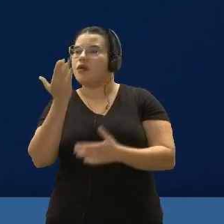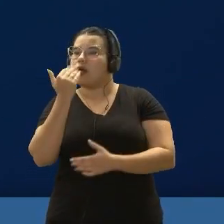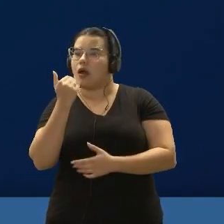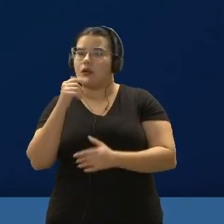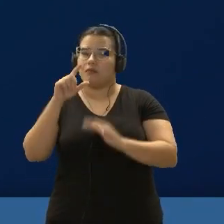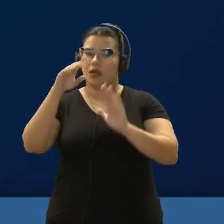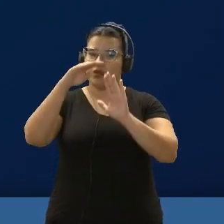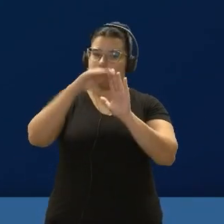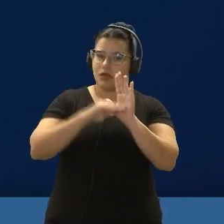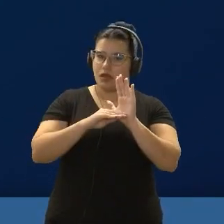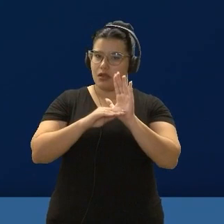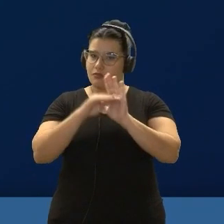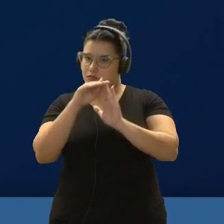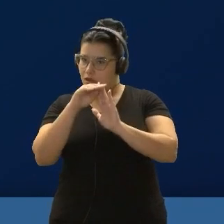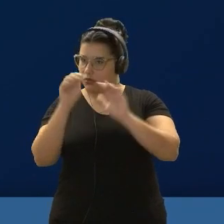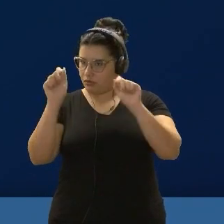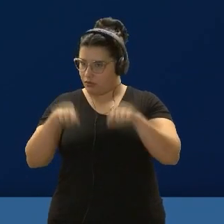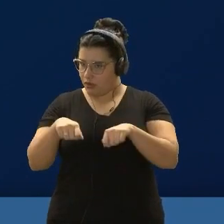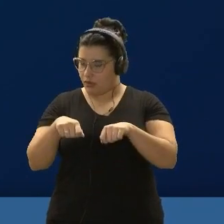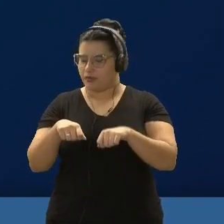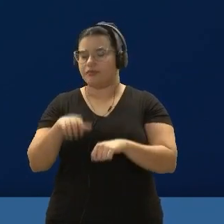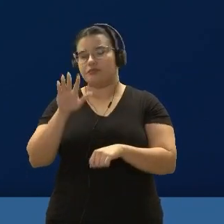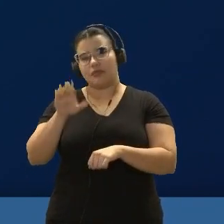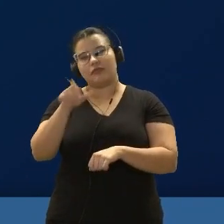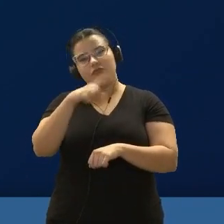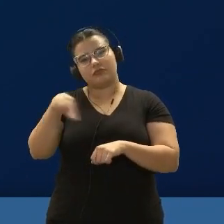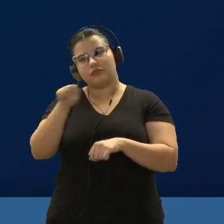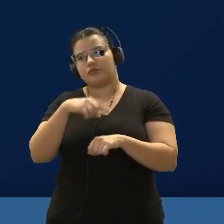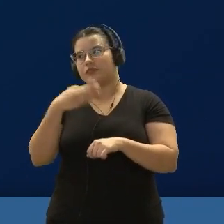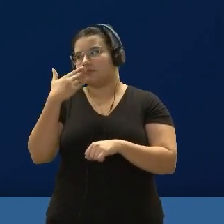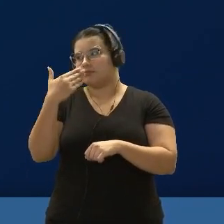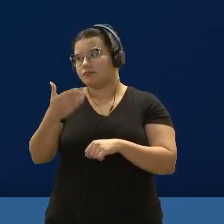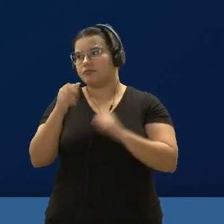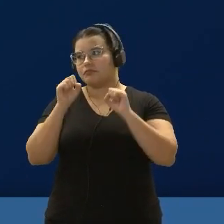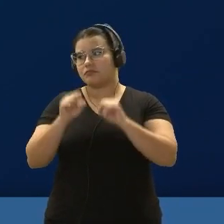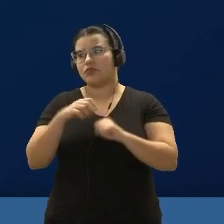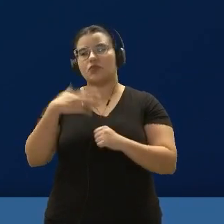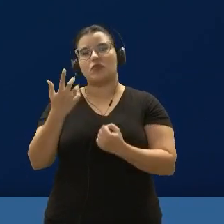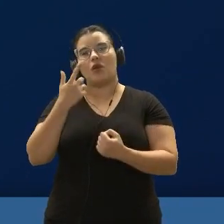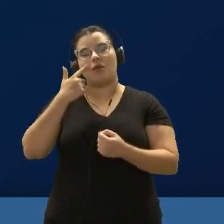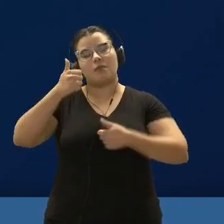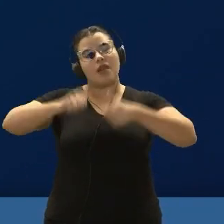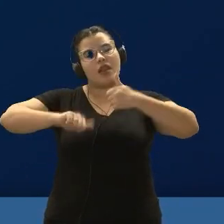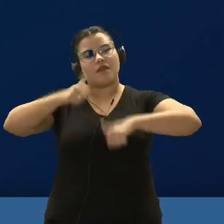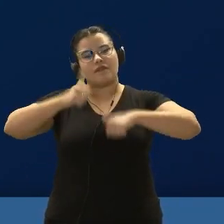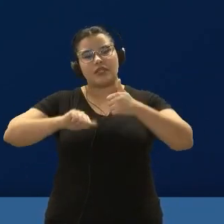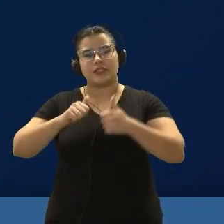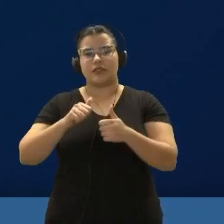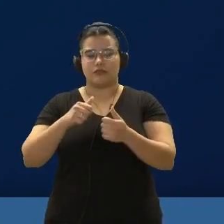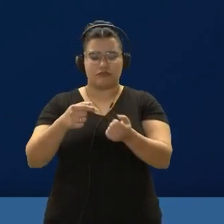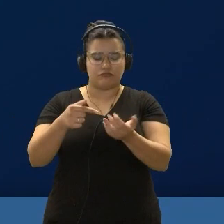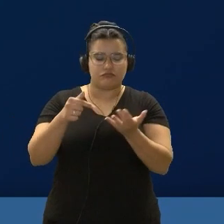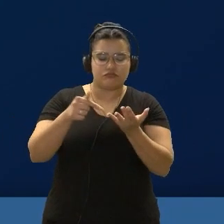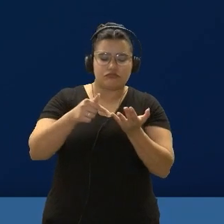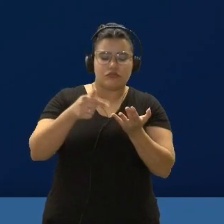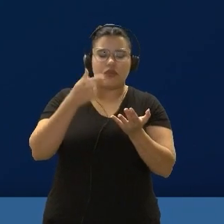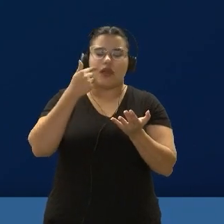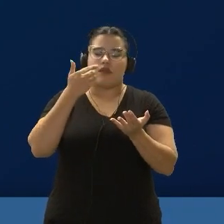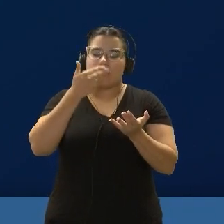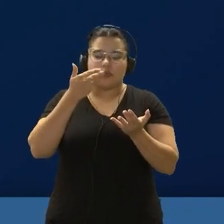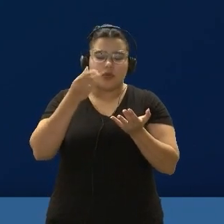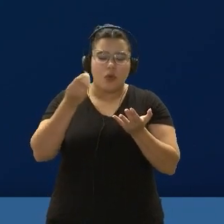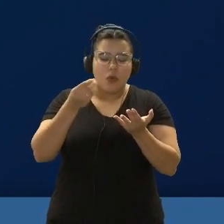baixo ou alto índice glicêmico, mas você pode pedir para ele avaliar a glicemia 1 hora, 2 horas depois da